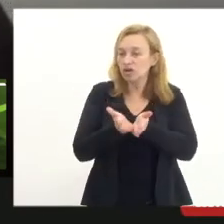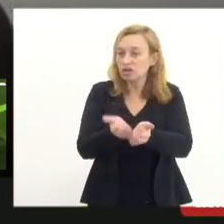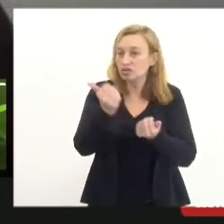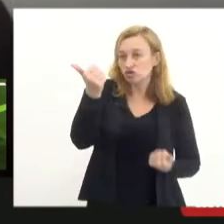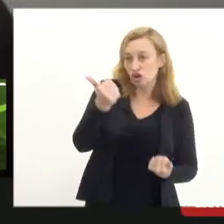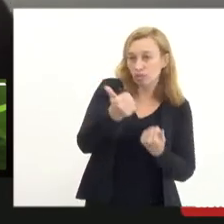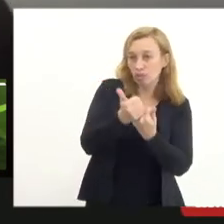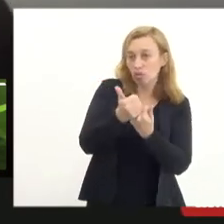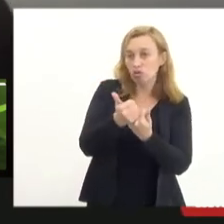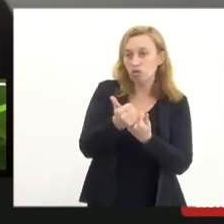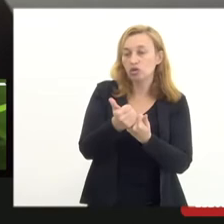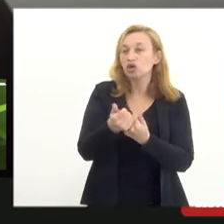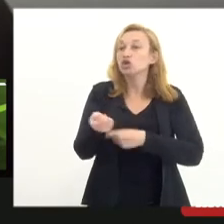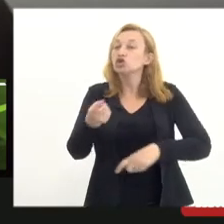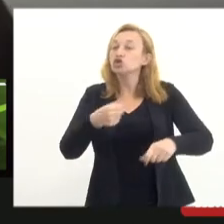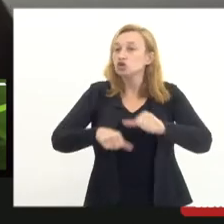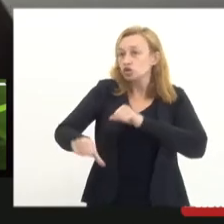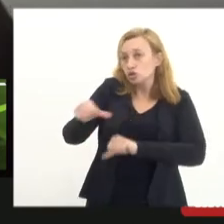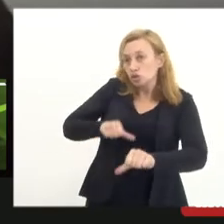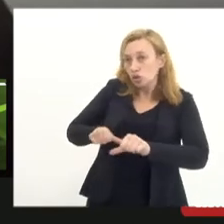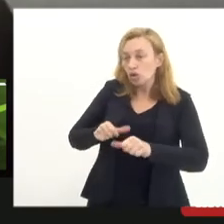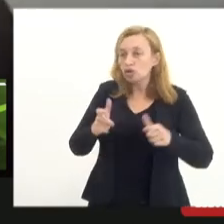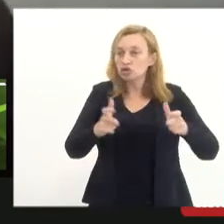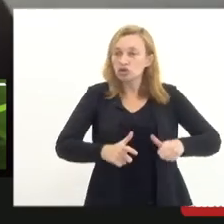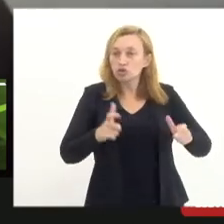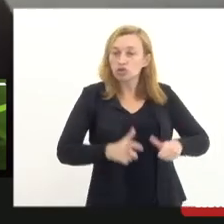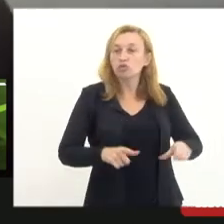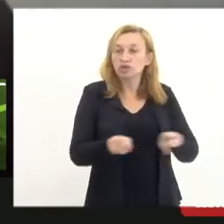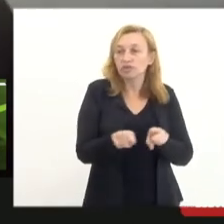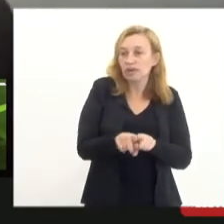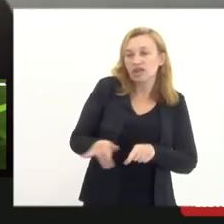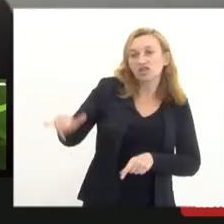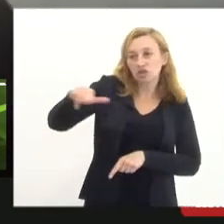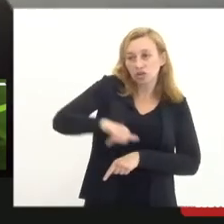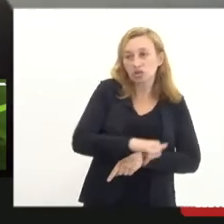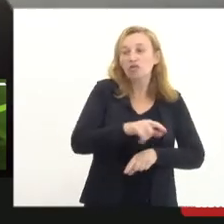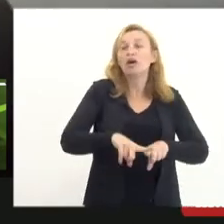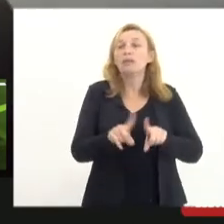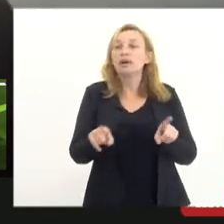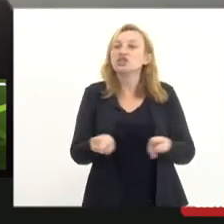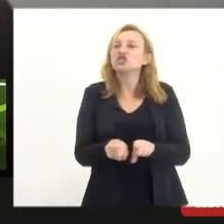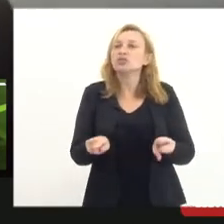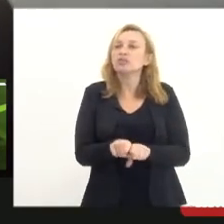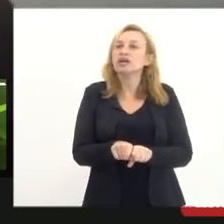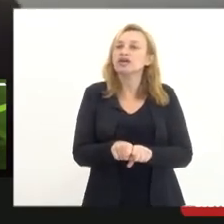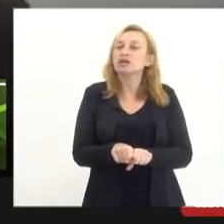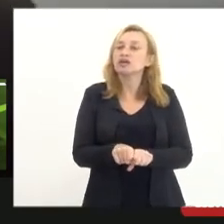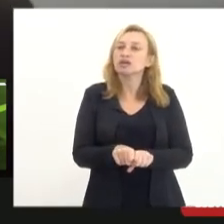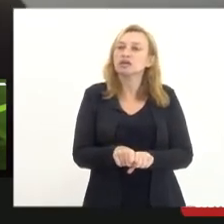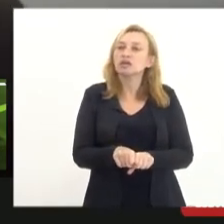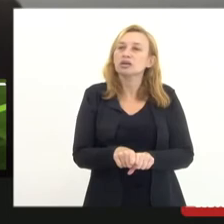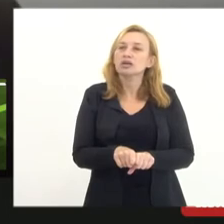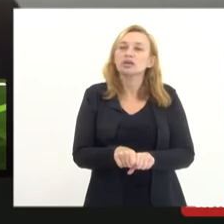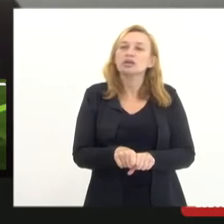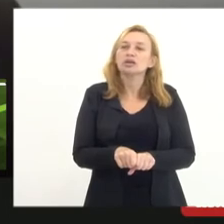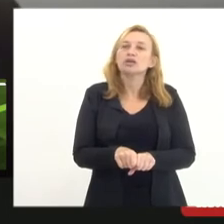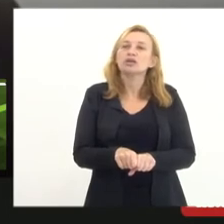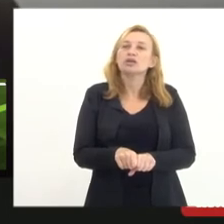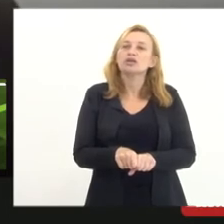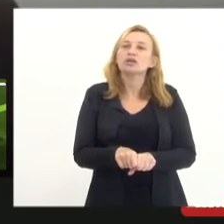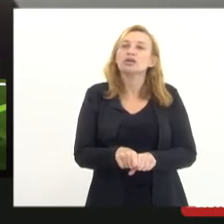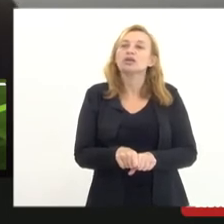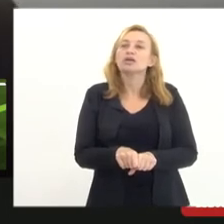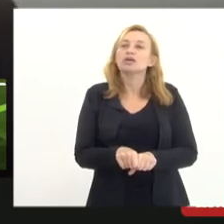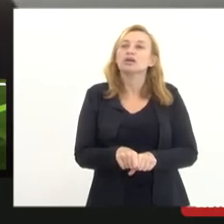apoio, de troca de turma de aeronave, mas também a operação propriamente dita,